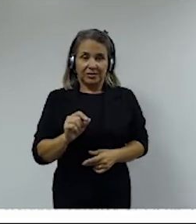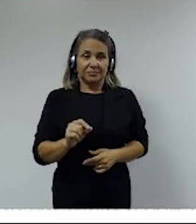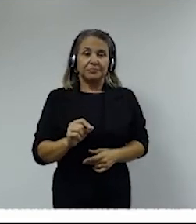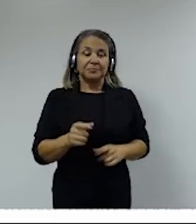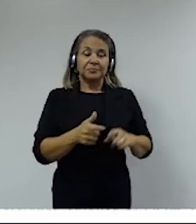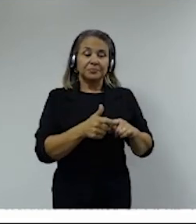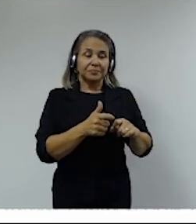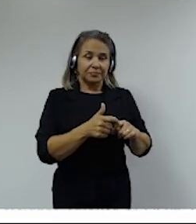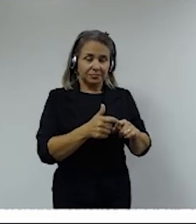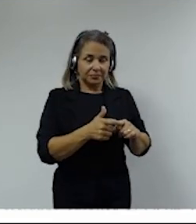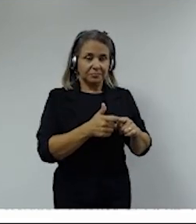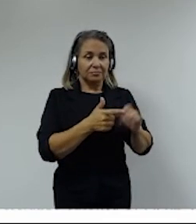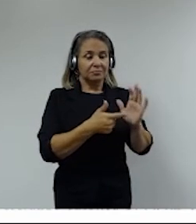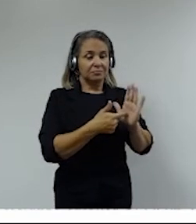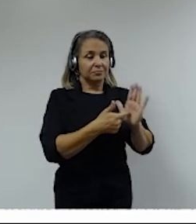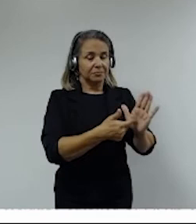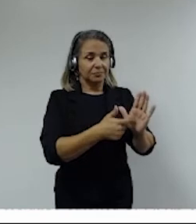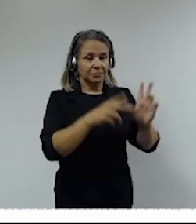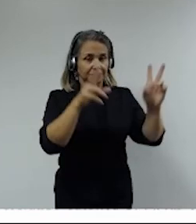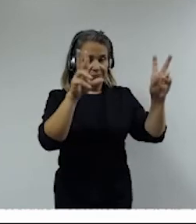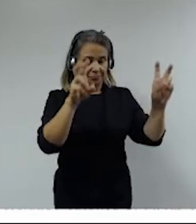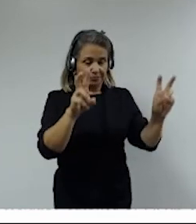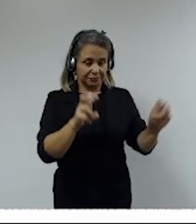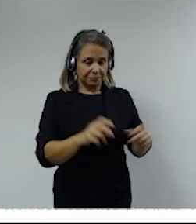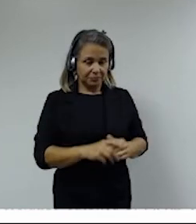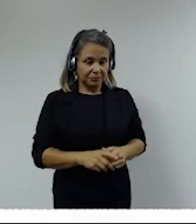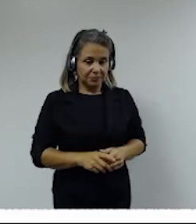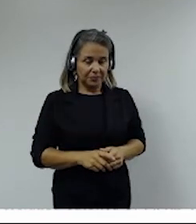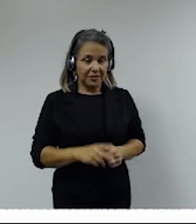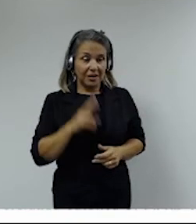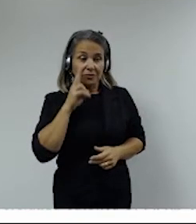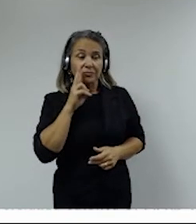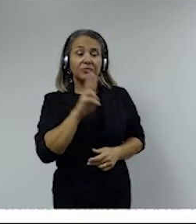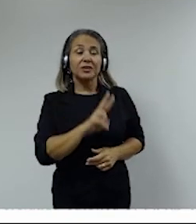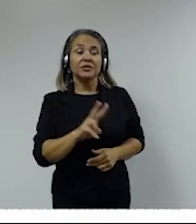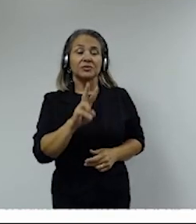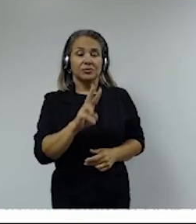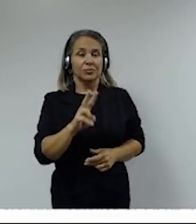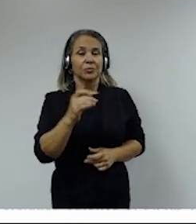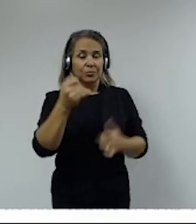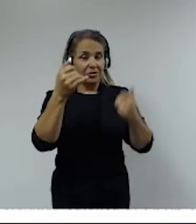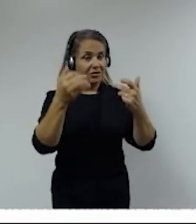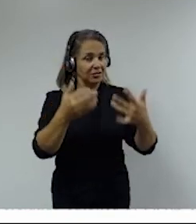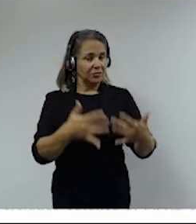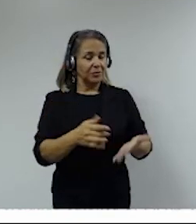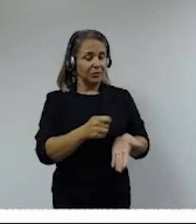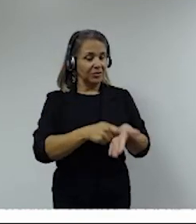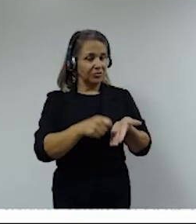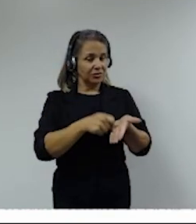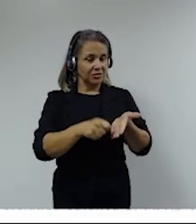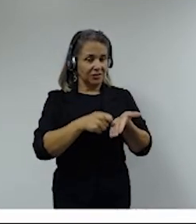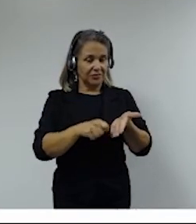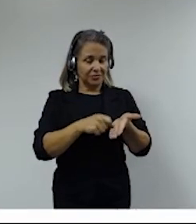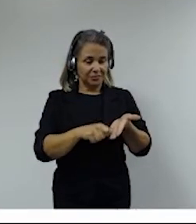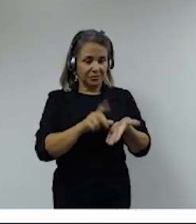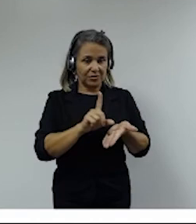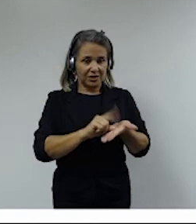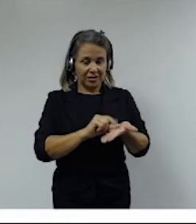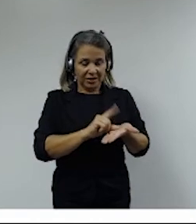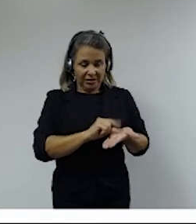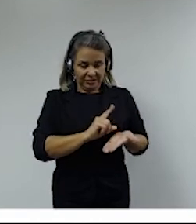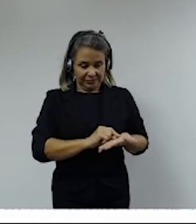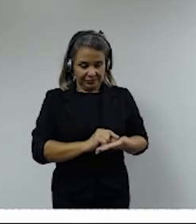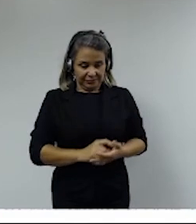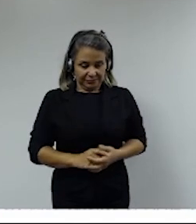esse médico levantava uma questão. Vejam vocês o que ele escreve aqui. Peraí, deixa eu